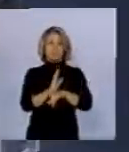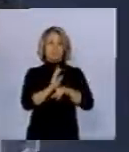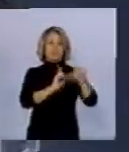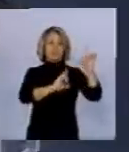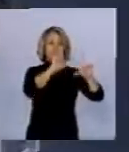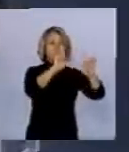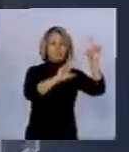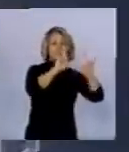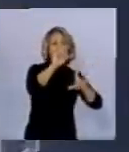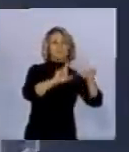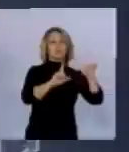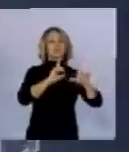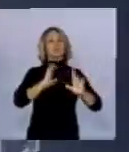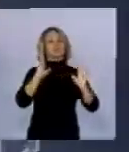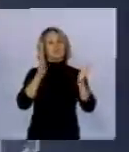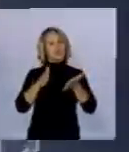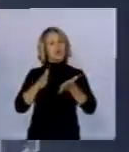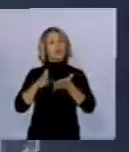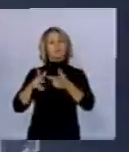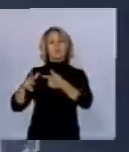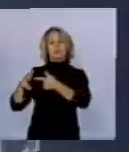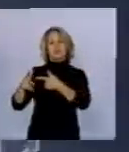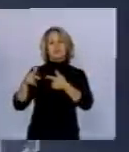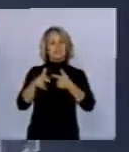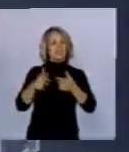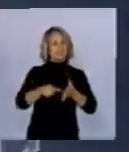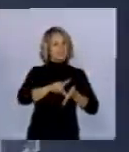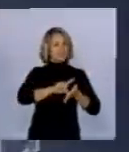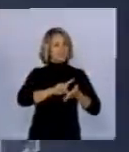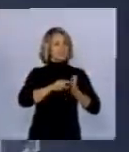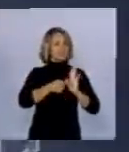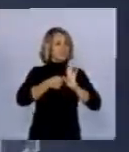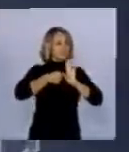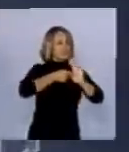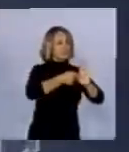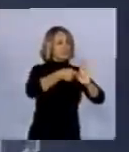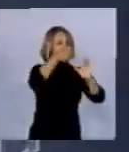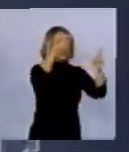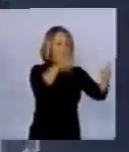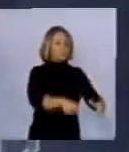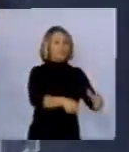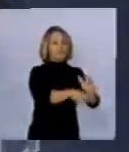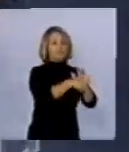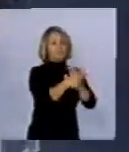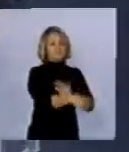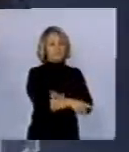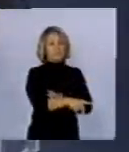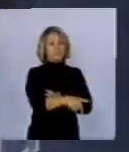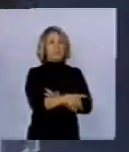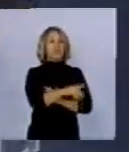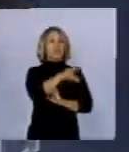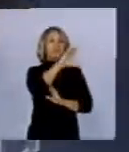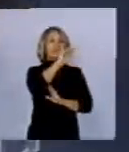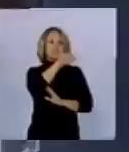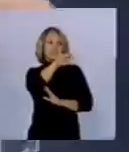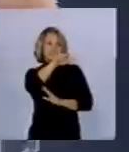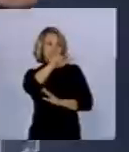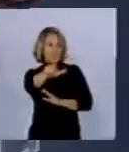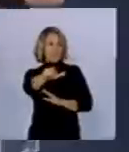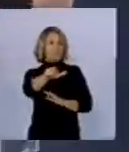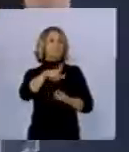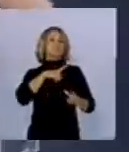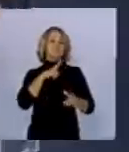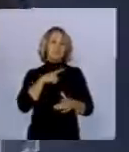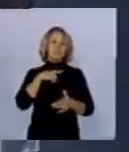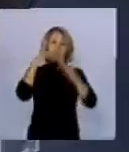passam por uma adaptação editorial para ser transmitido naquele território e esses canais cumprem cotas nesses